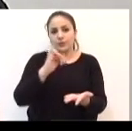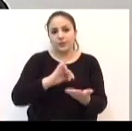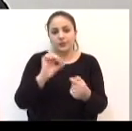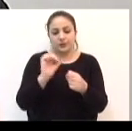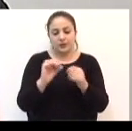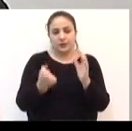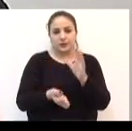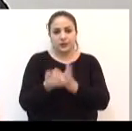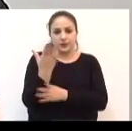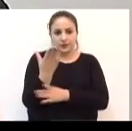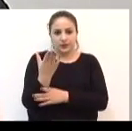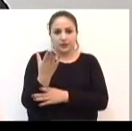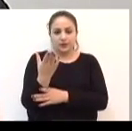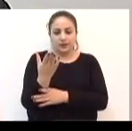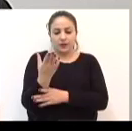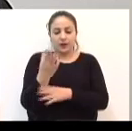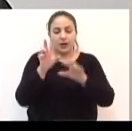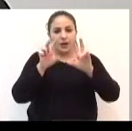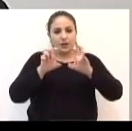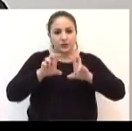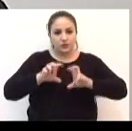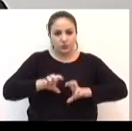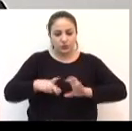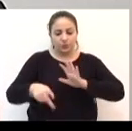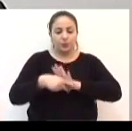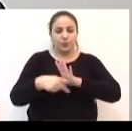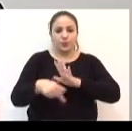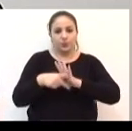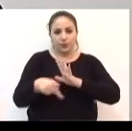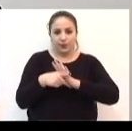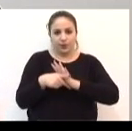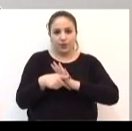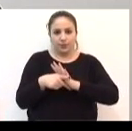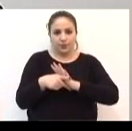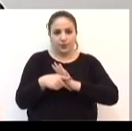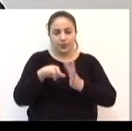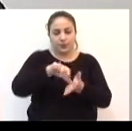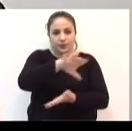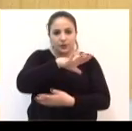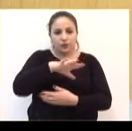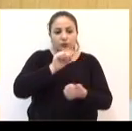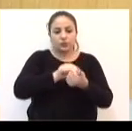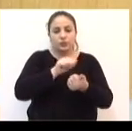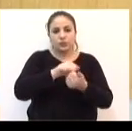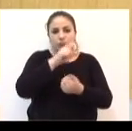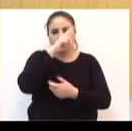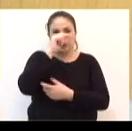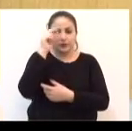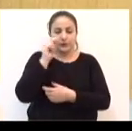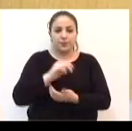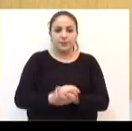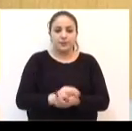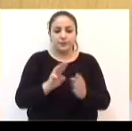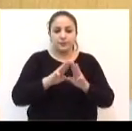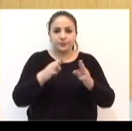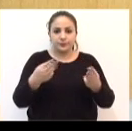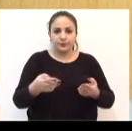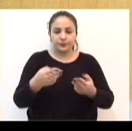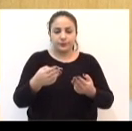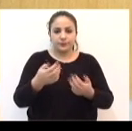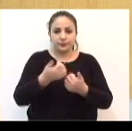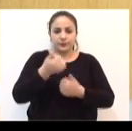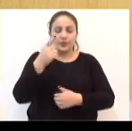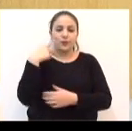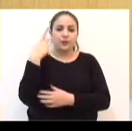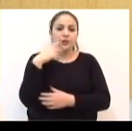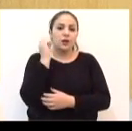realmente as questões ambientais em todo o município, junto com as escolas públicas e privadas. A mesa diretora, a vereadora